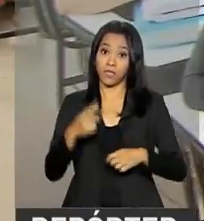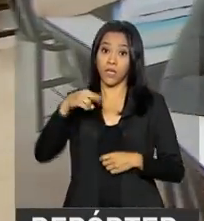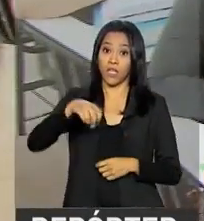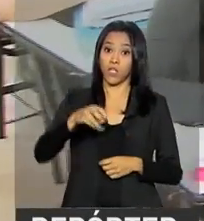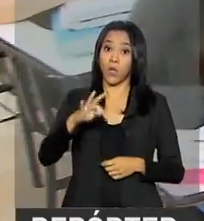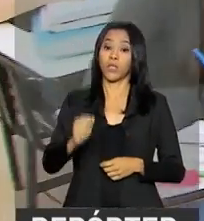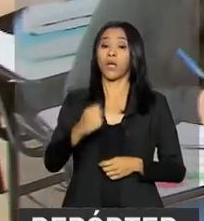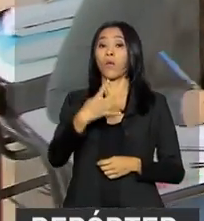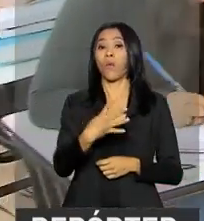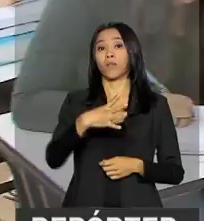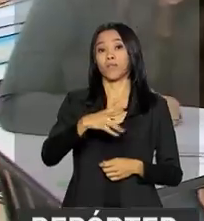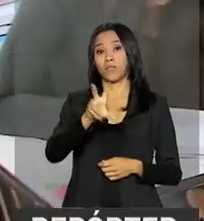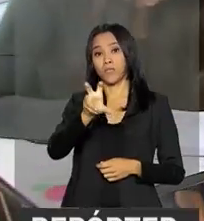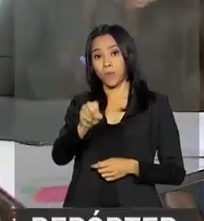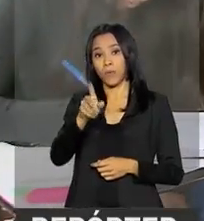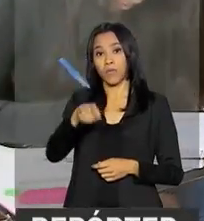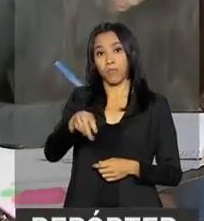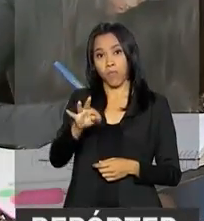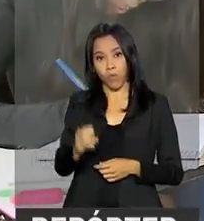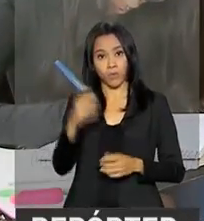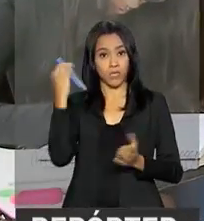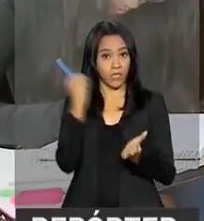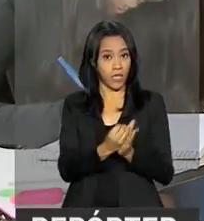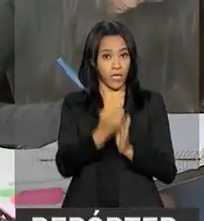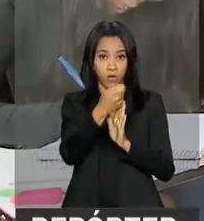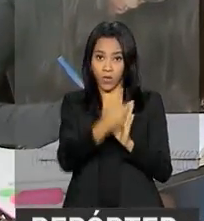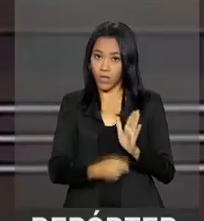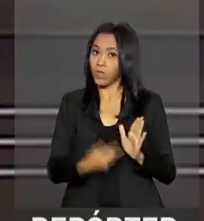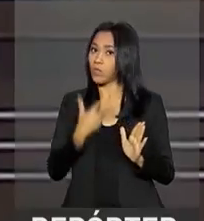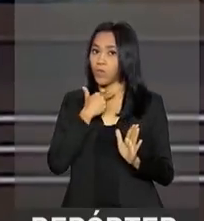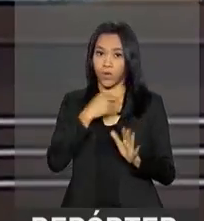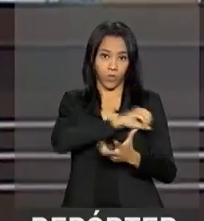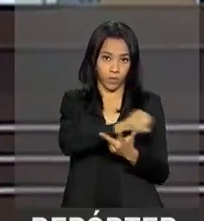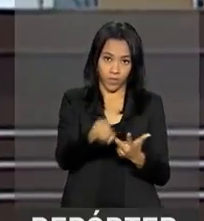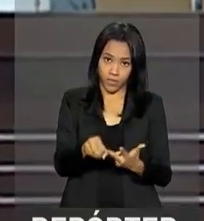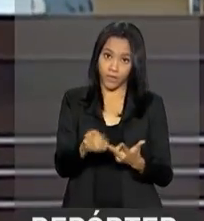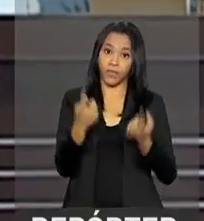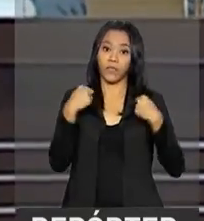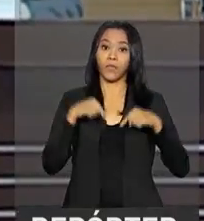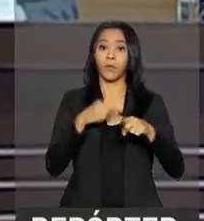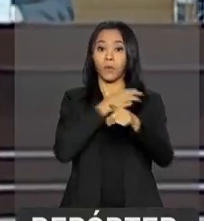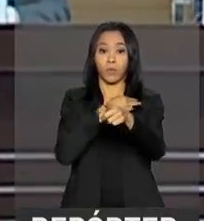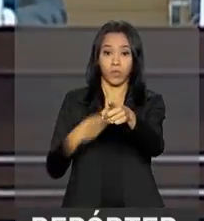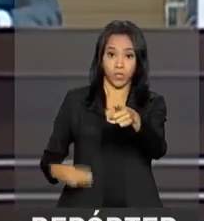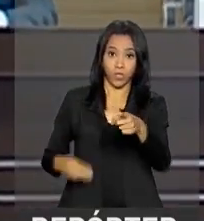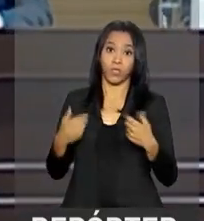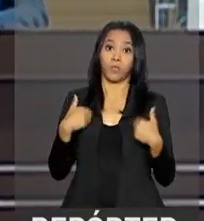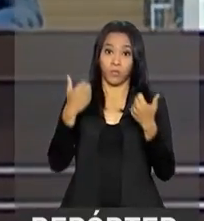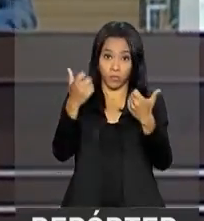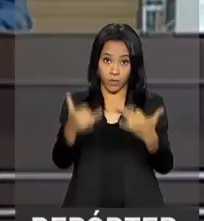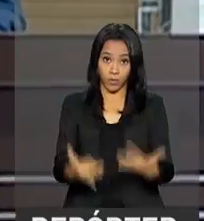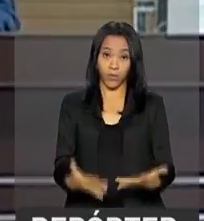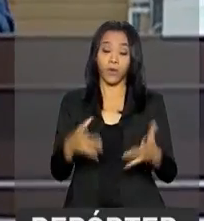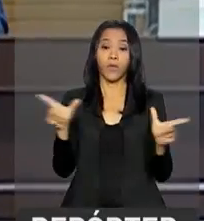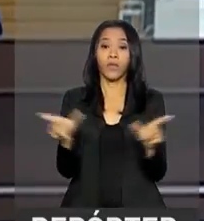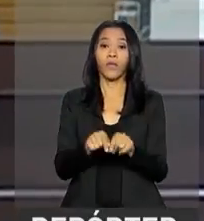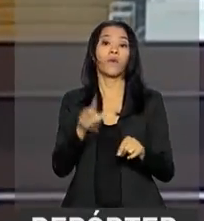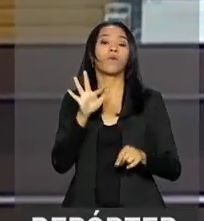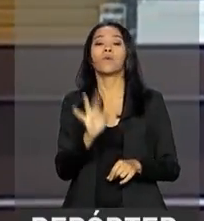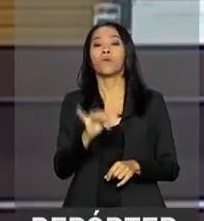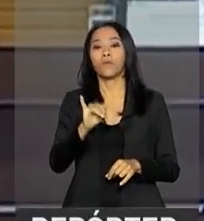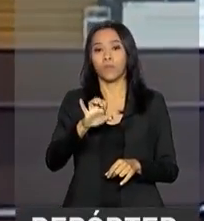450 pontos e não ter zerado a redação do enem o ministro da educação afirmou que o fundo de financiamento estudantil